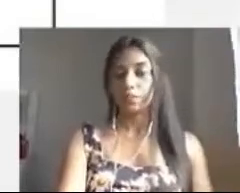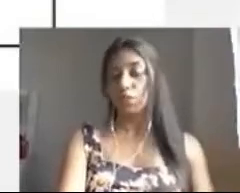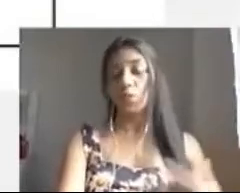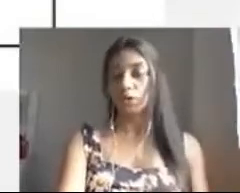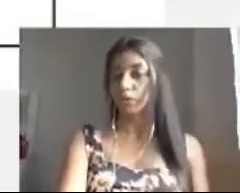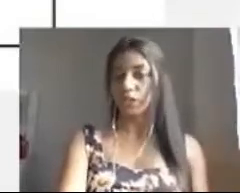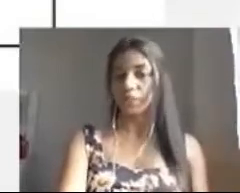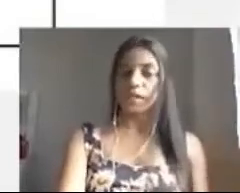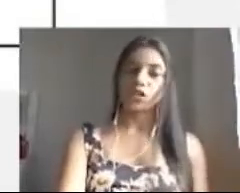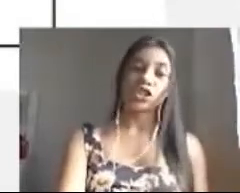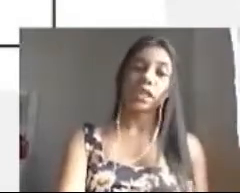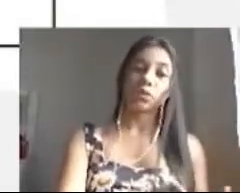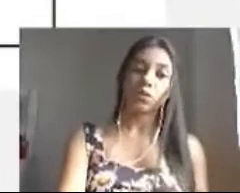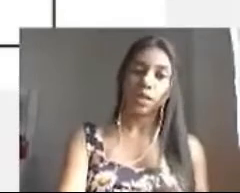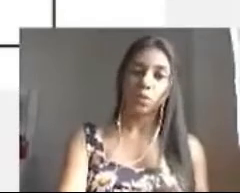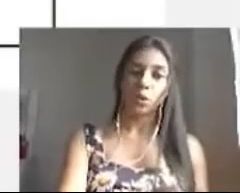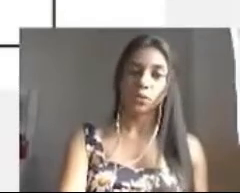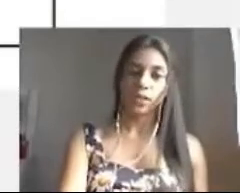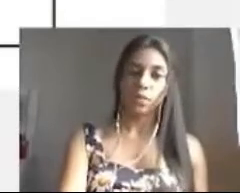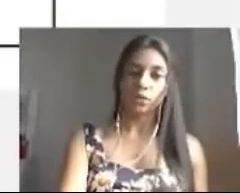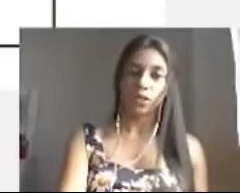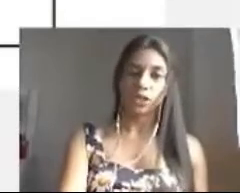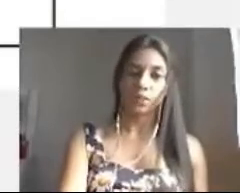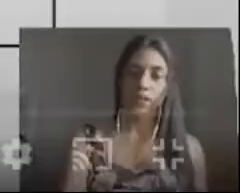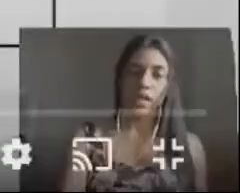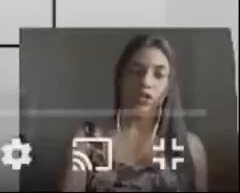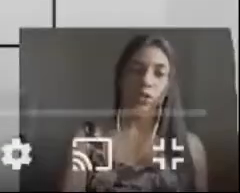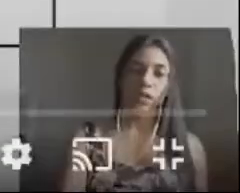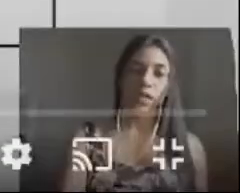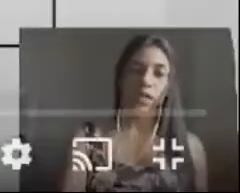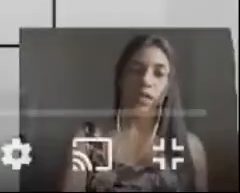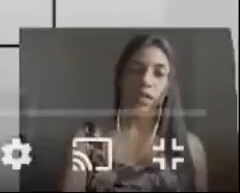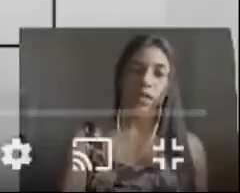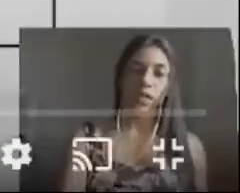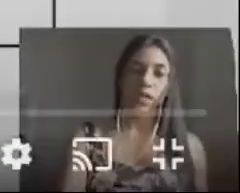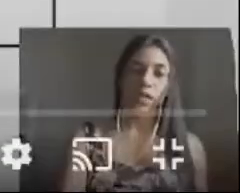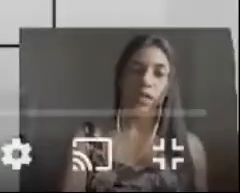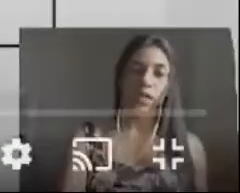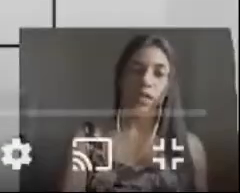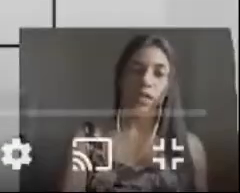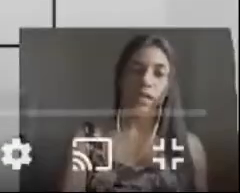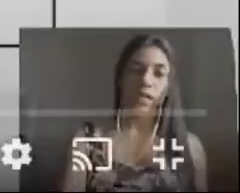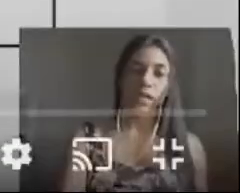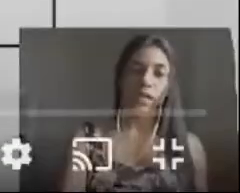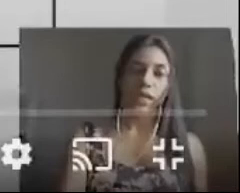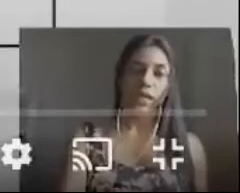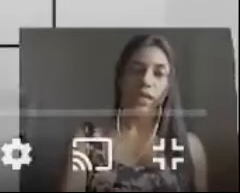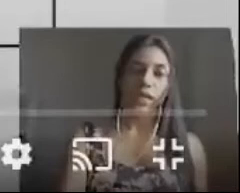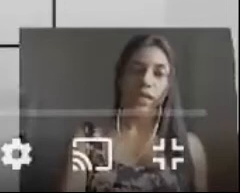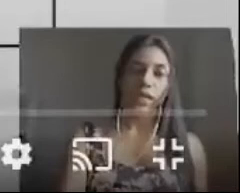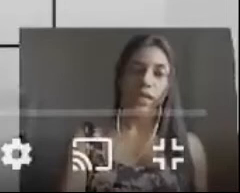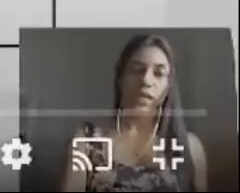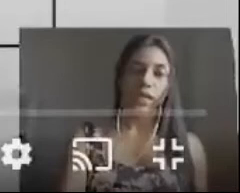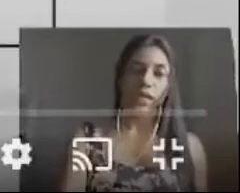zero na origem, perdão, um polo na origem. Então, a gente implementou um zero próximo desse polo na origem, de forma que Eu acho que a mesma coisa que o Alisson falou